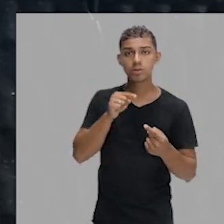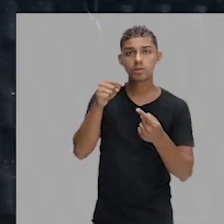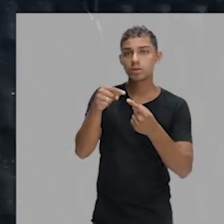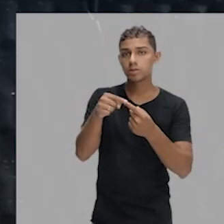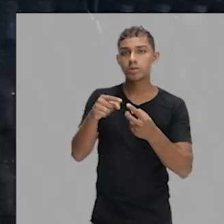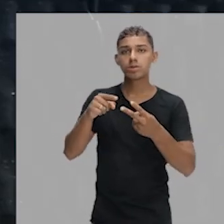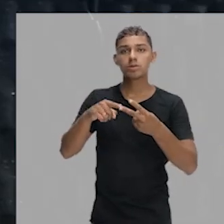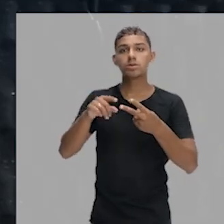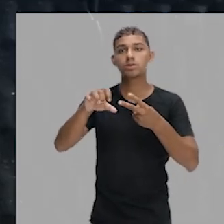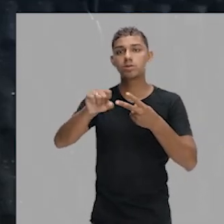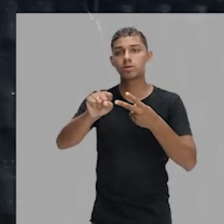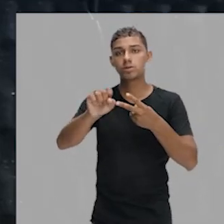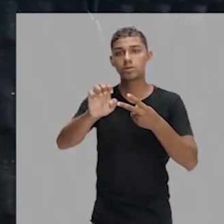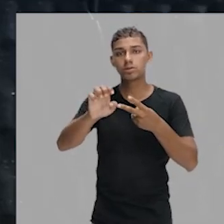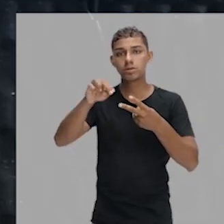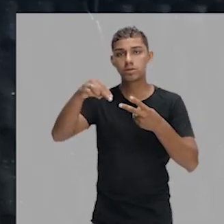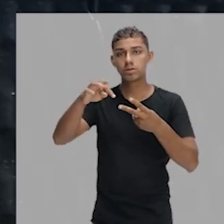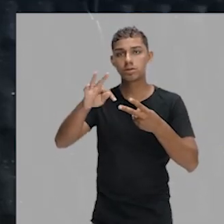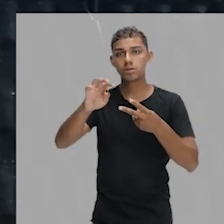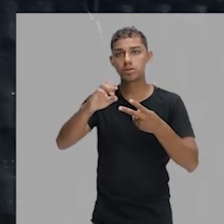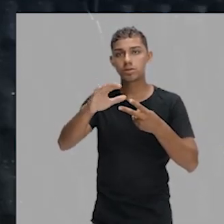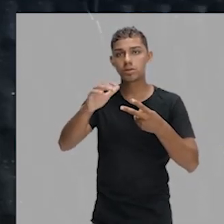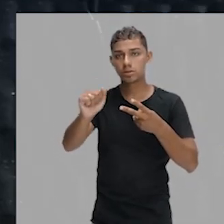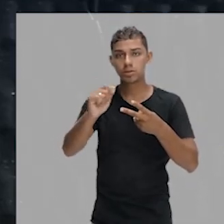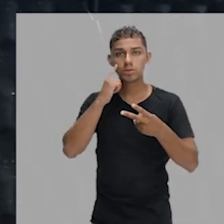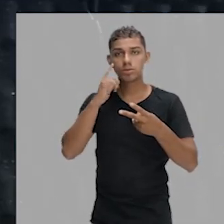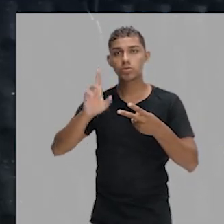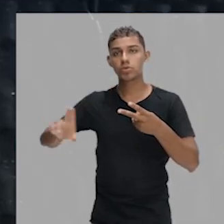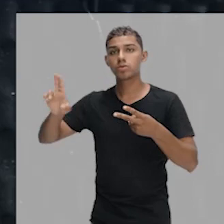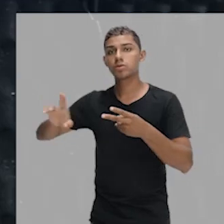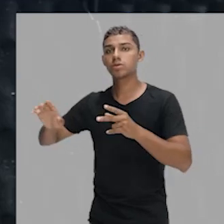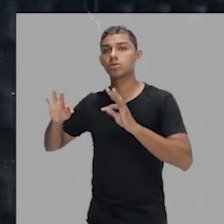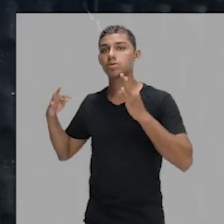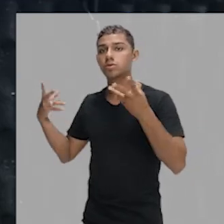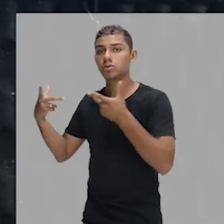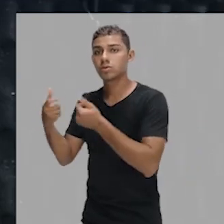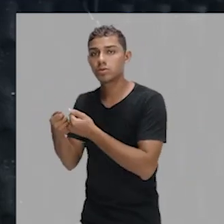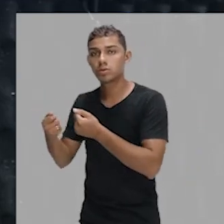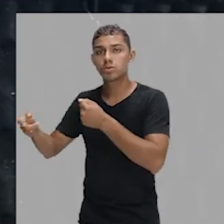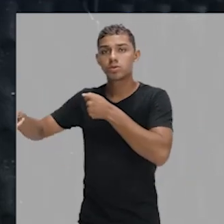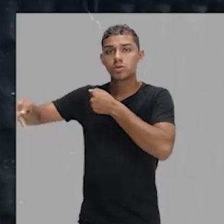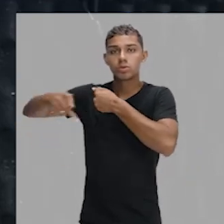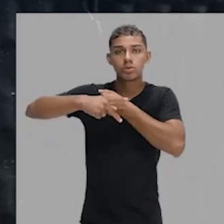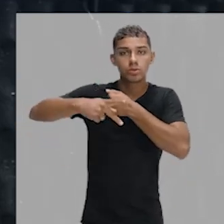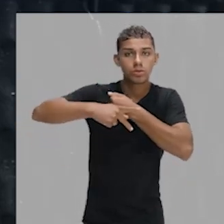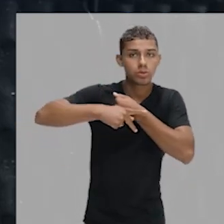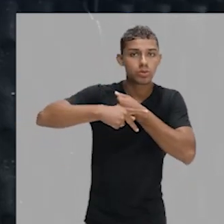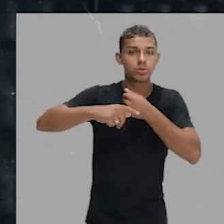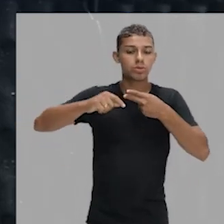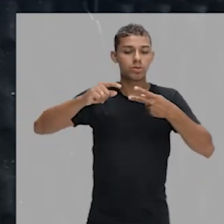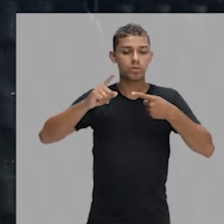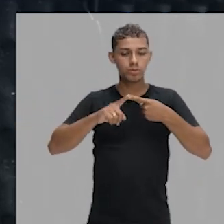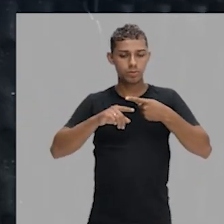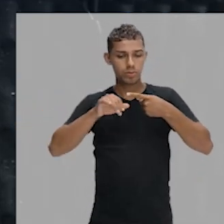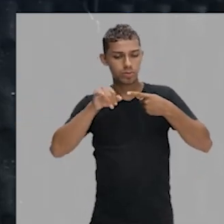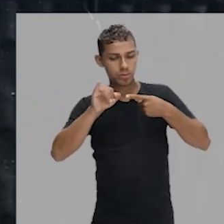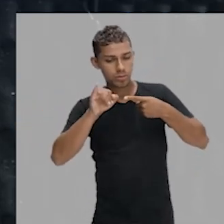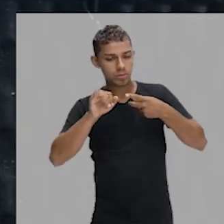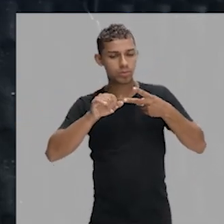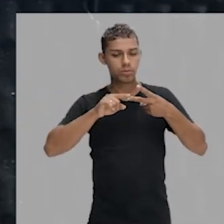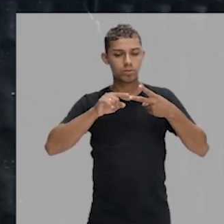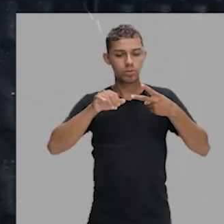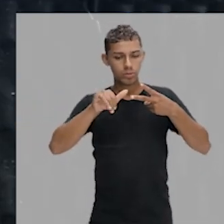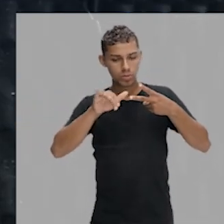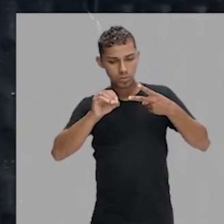sentenças. Do, você vai usar para todos os pronomes I, you, we e they,